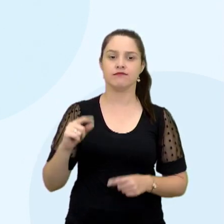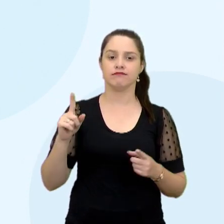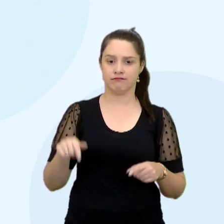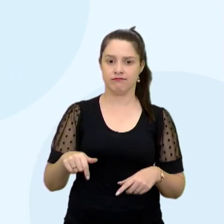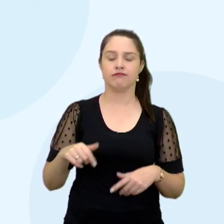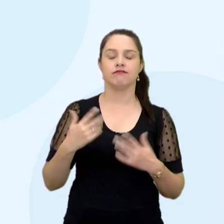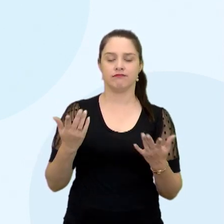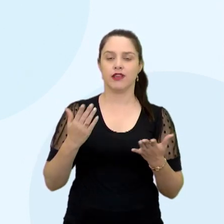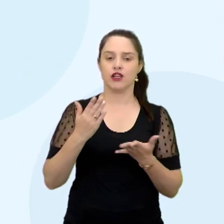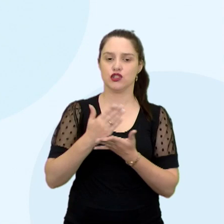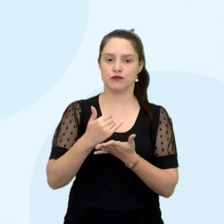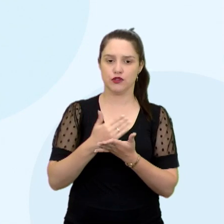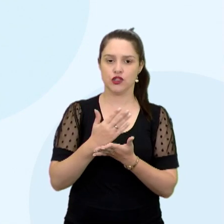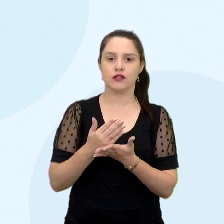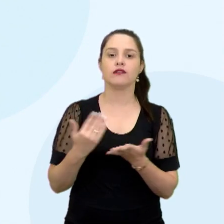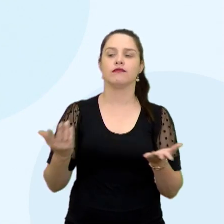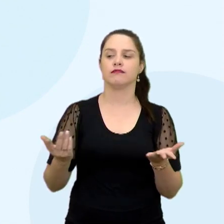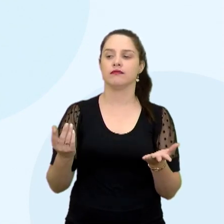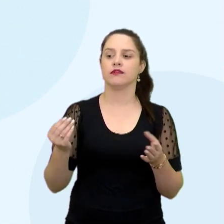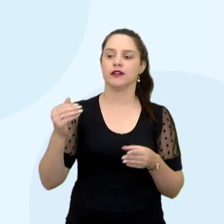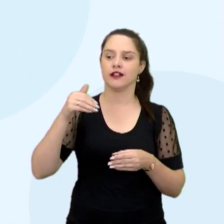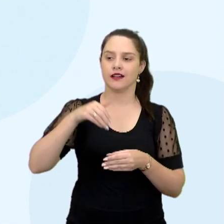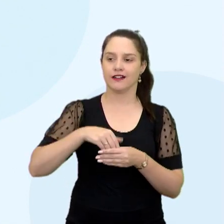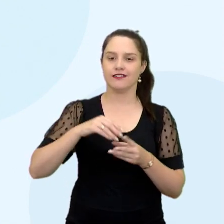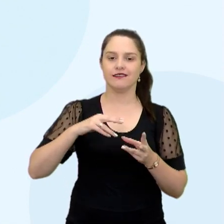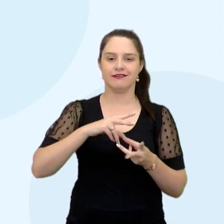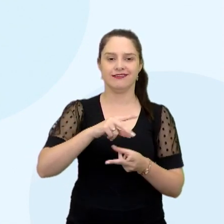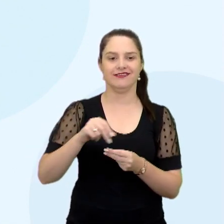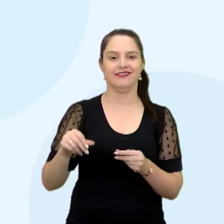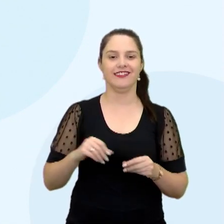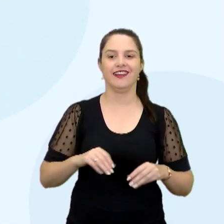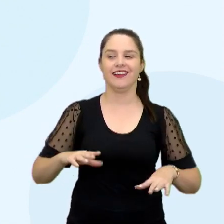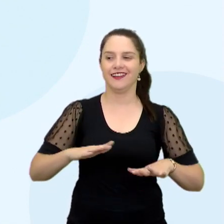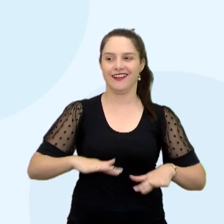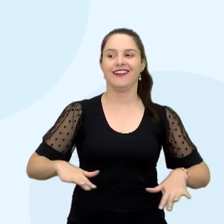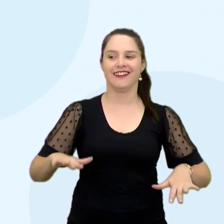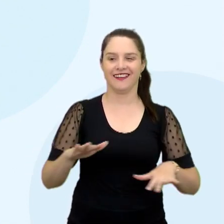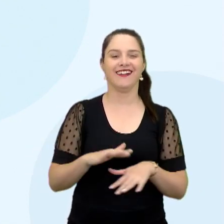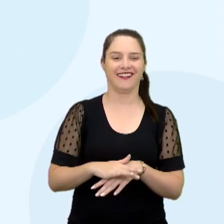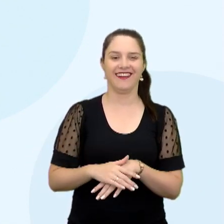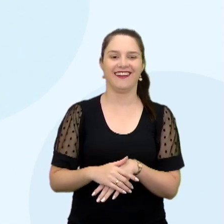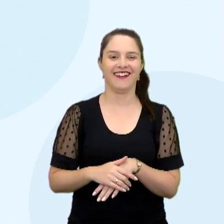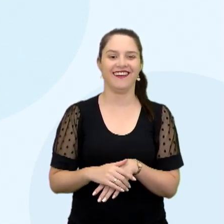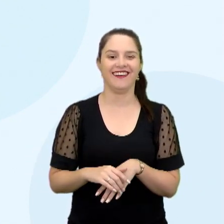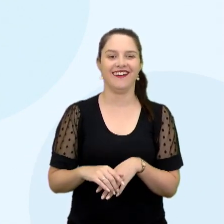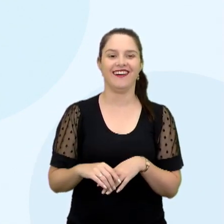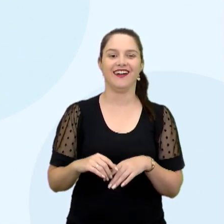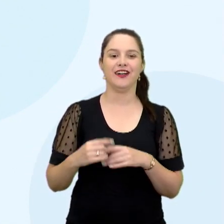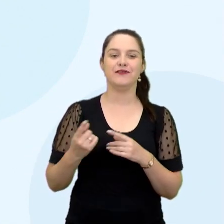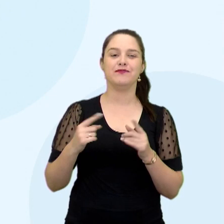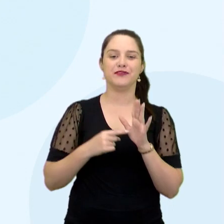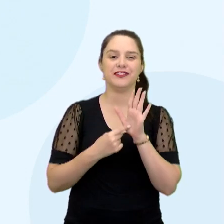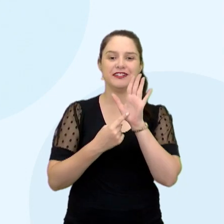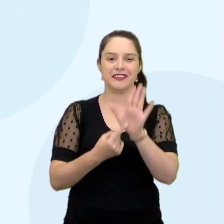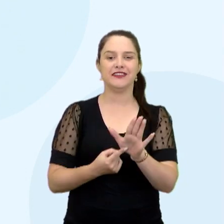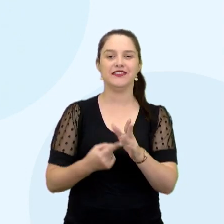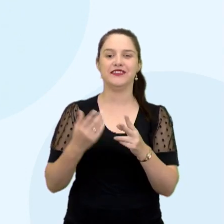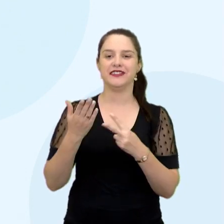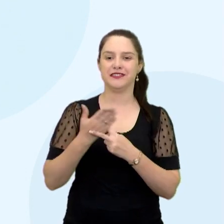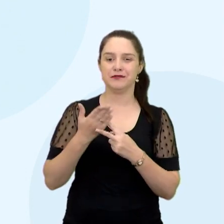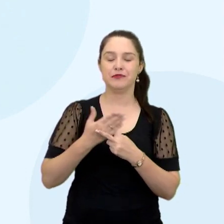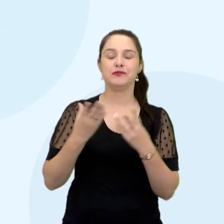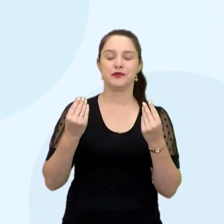camadas internas, né, da Terra, né, quando a gente estuda o solo. O éon significa aí um intervalo de tempo